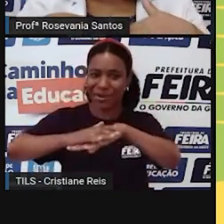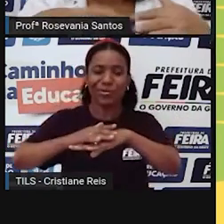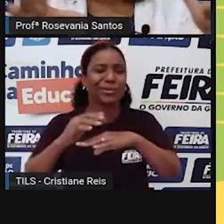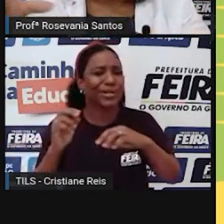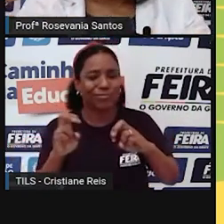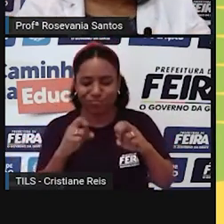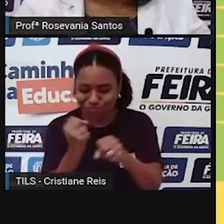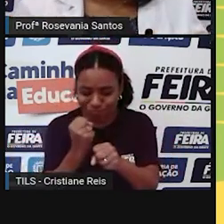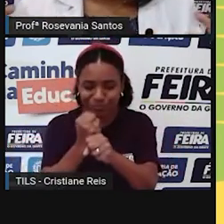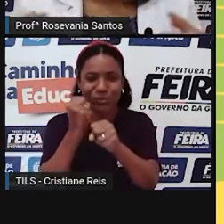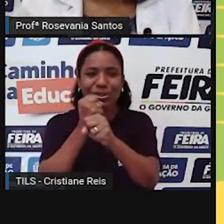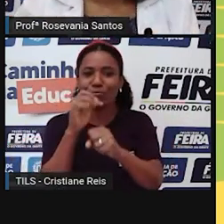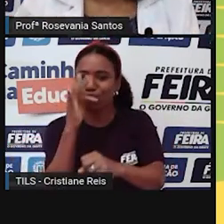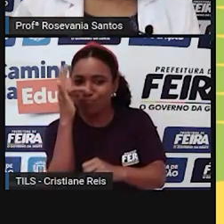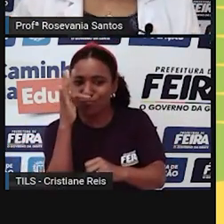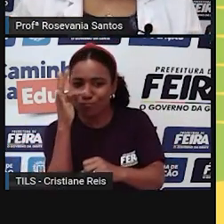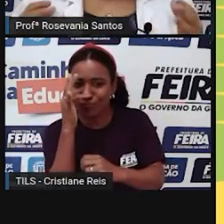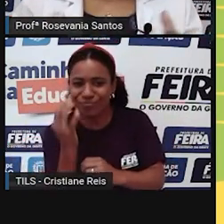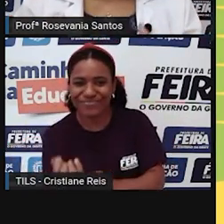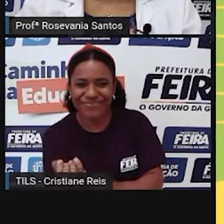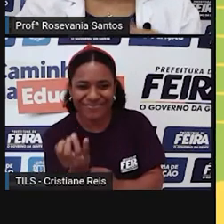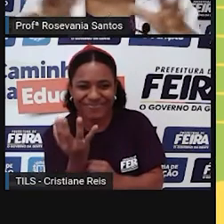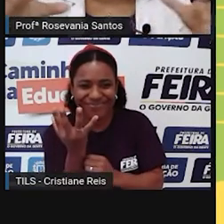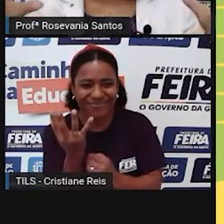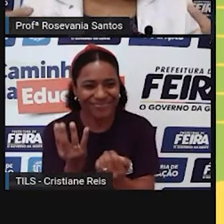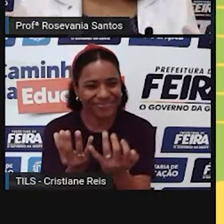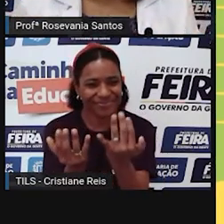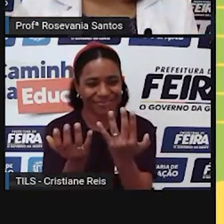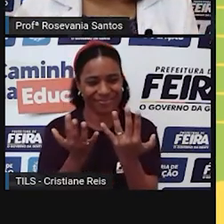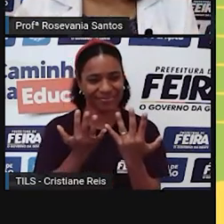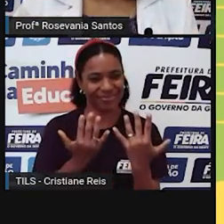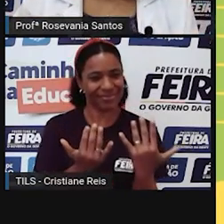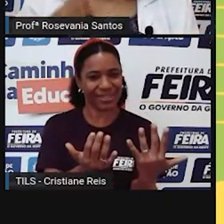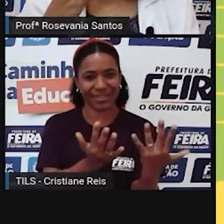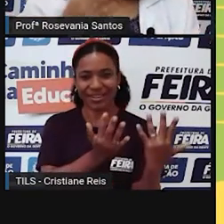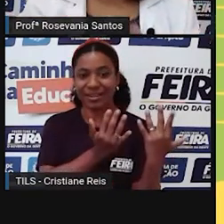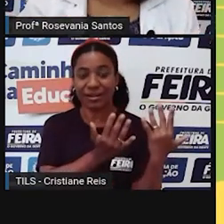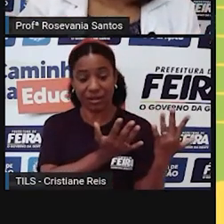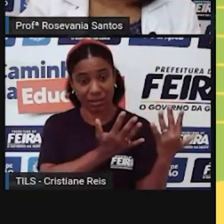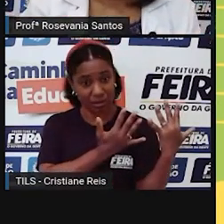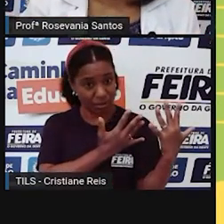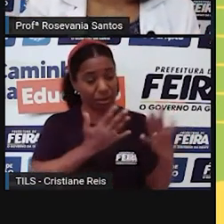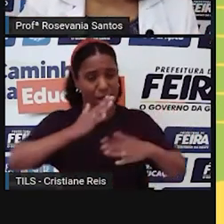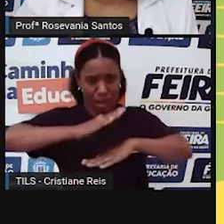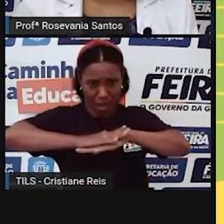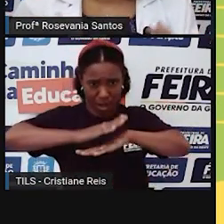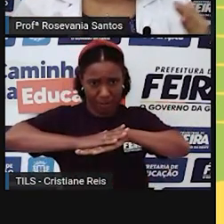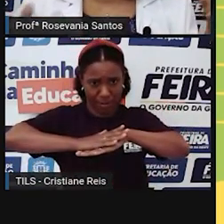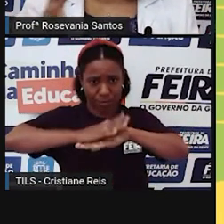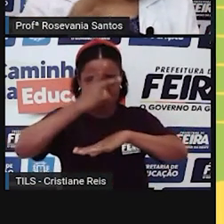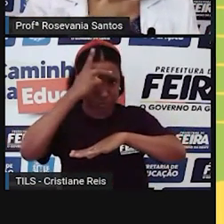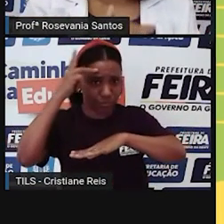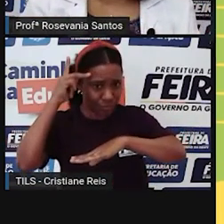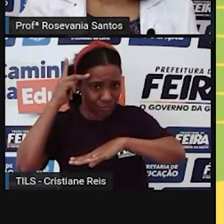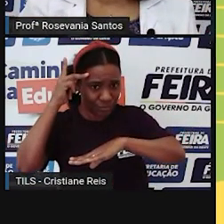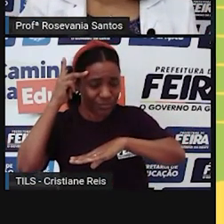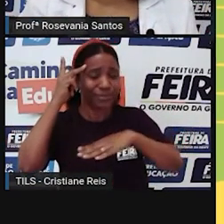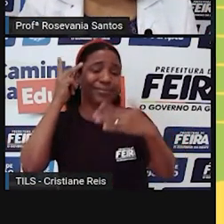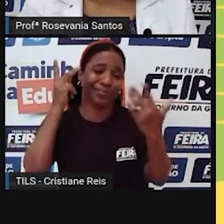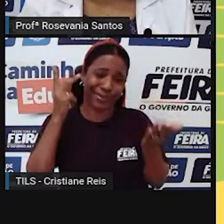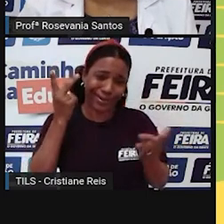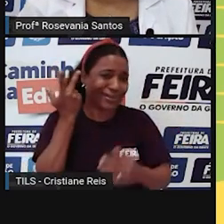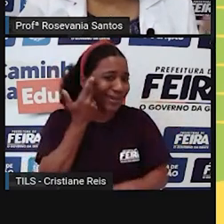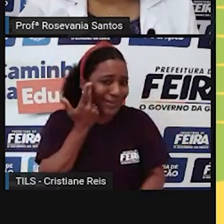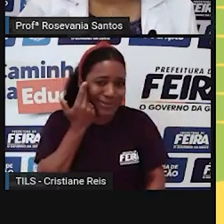até um jardim que eu construo ali, até mesmo uma área de plantação. Se foi o homem que fez, já deixou de ser elementos